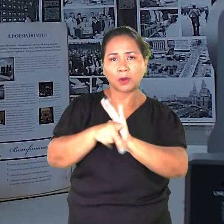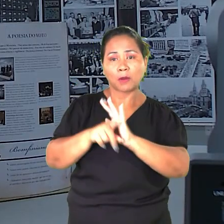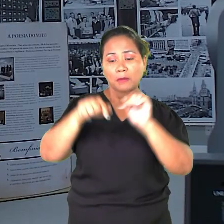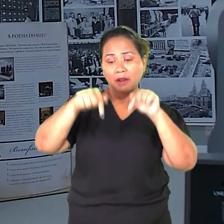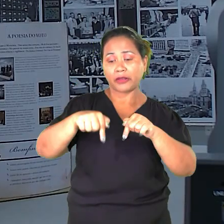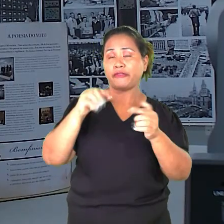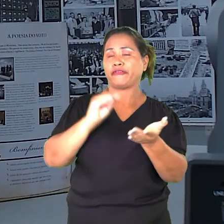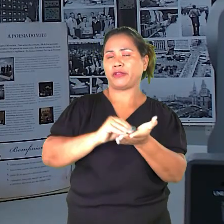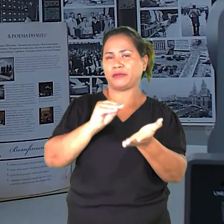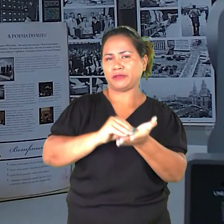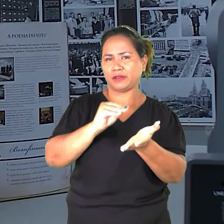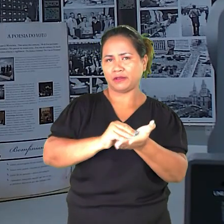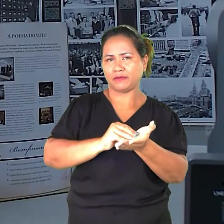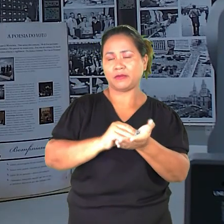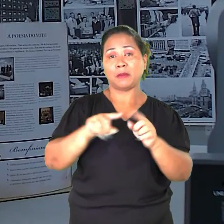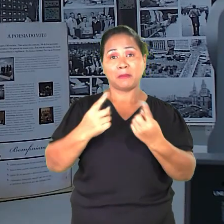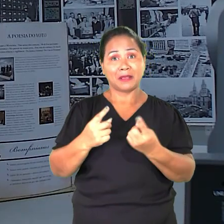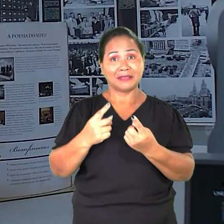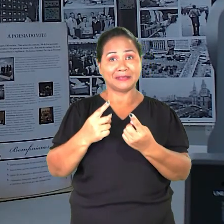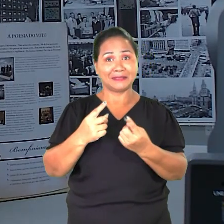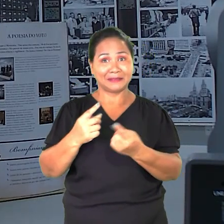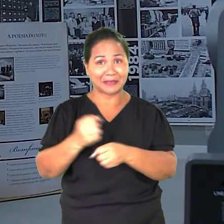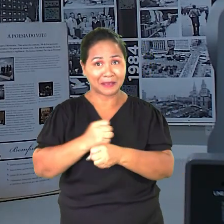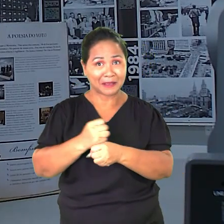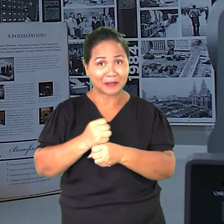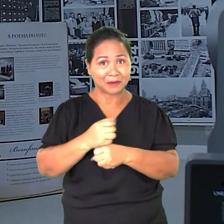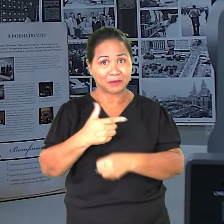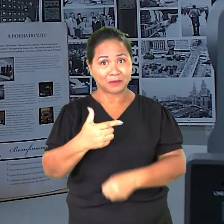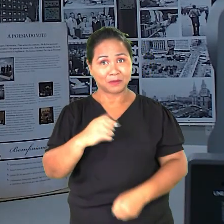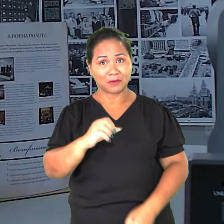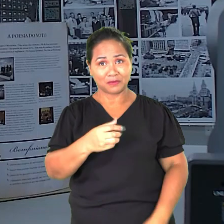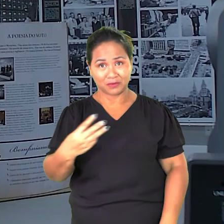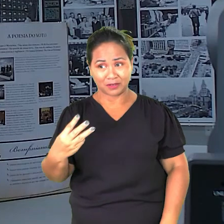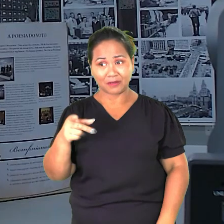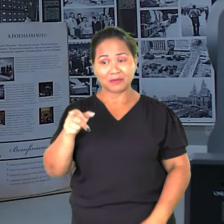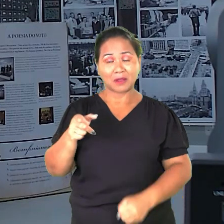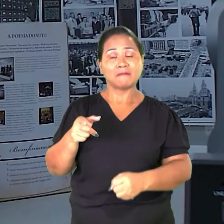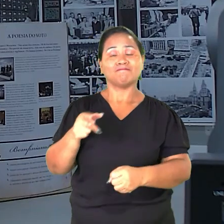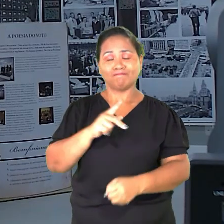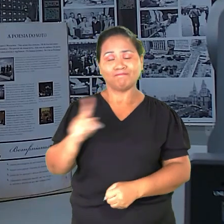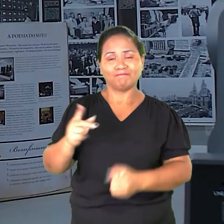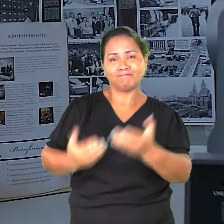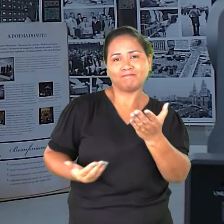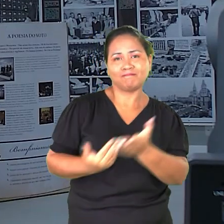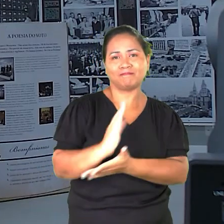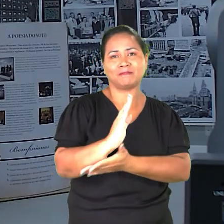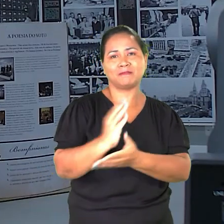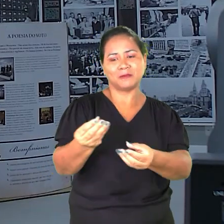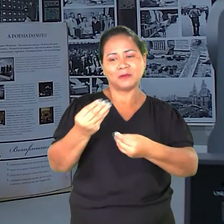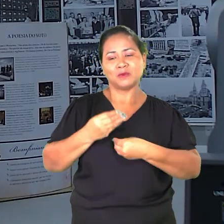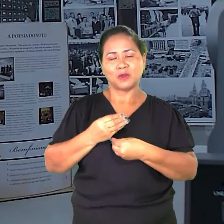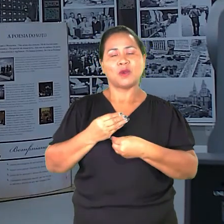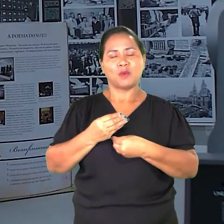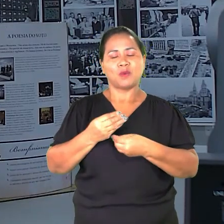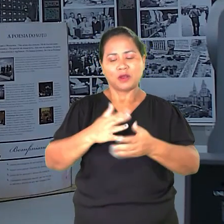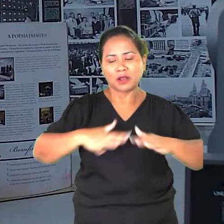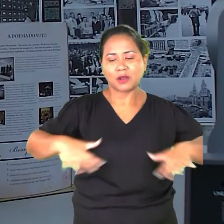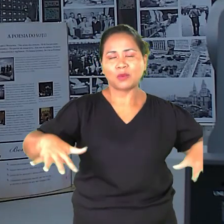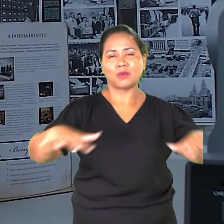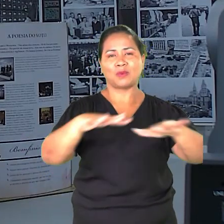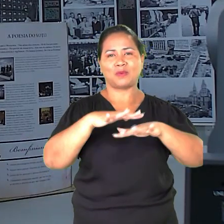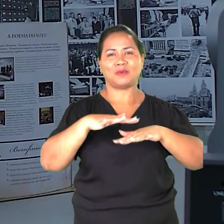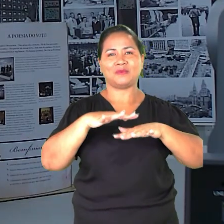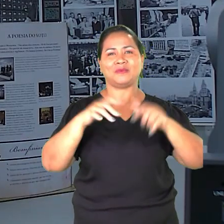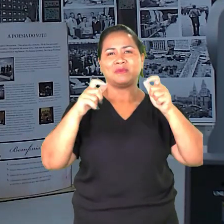agora, com a sua aprovação, ainda lá no final do ano passado, nos deu um espaço no hall principal aqui do tribunal, no hall